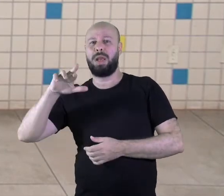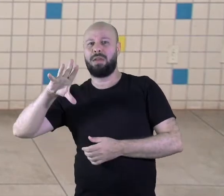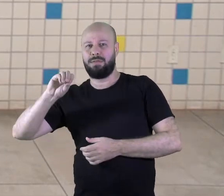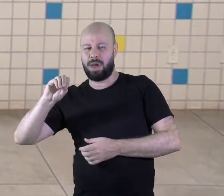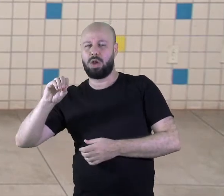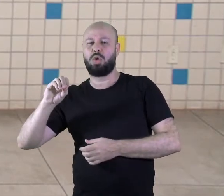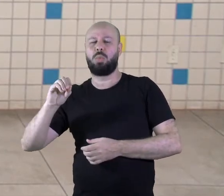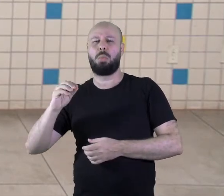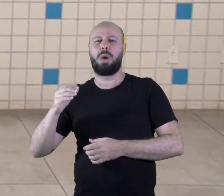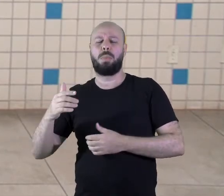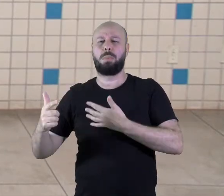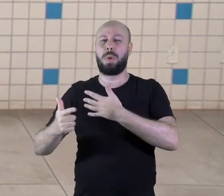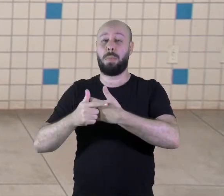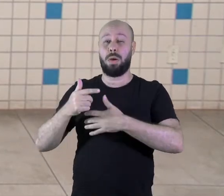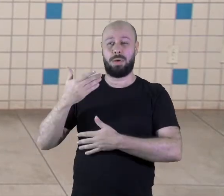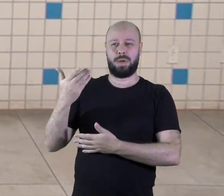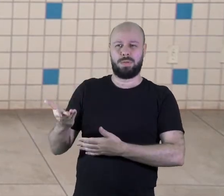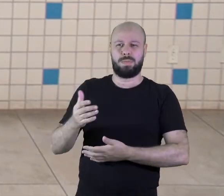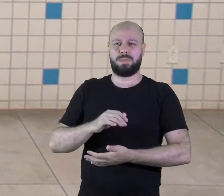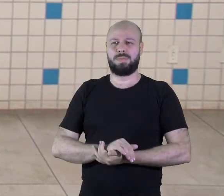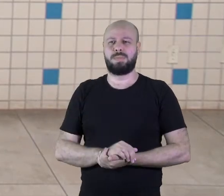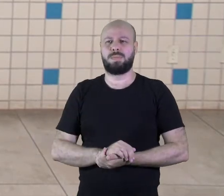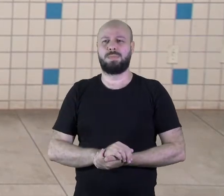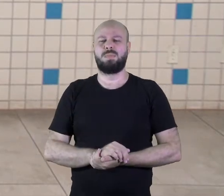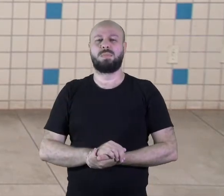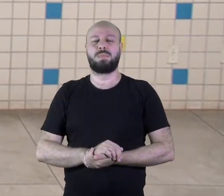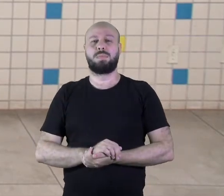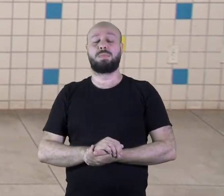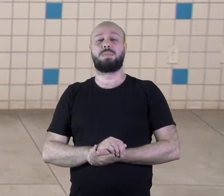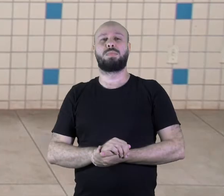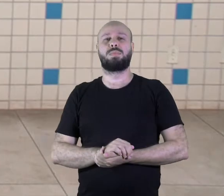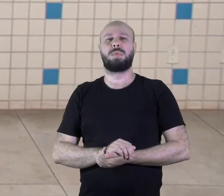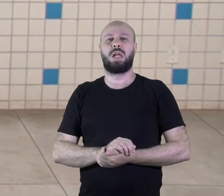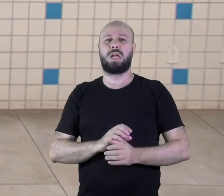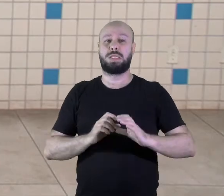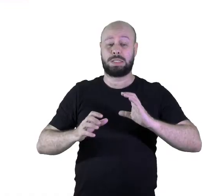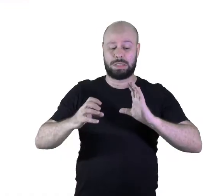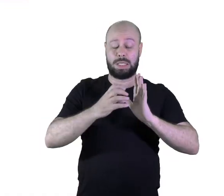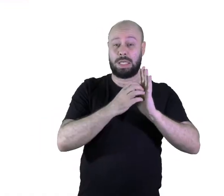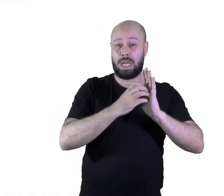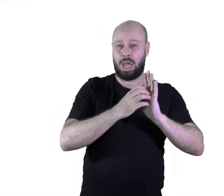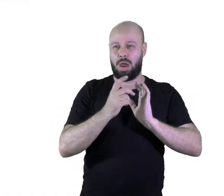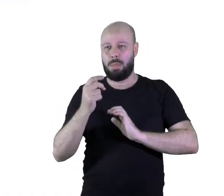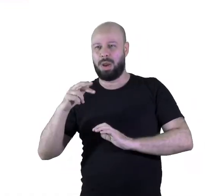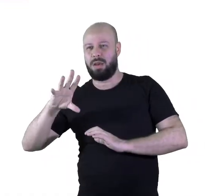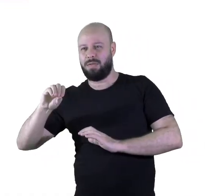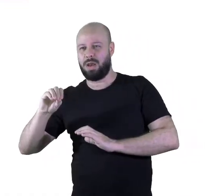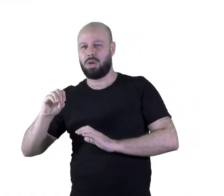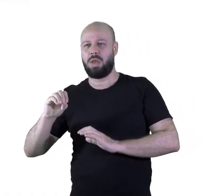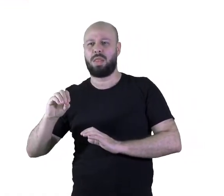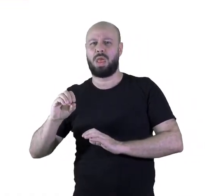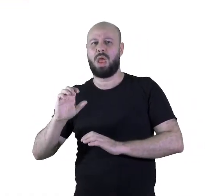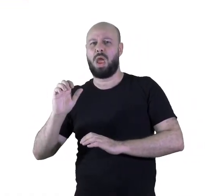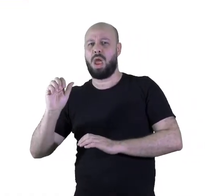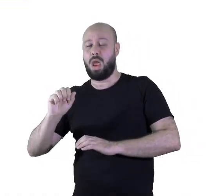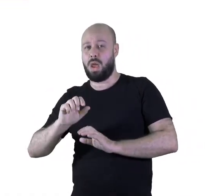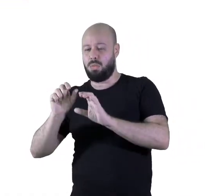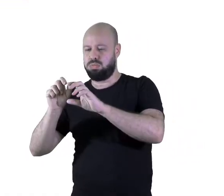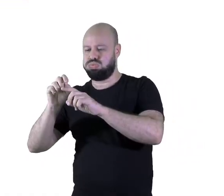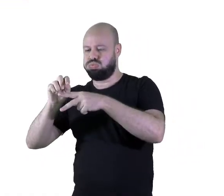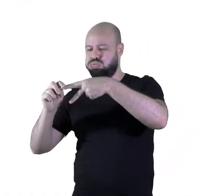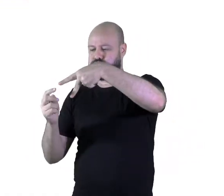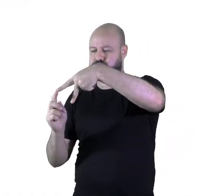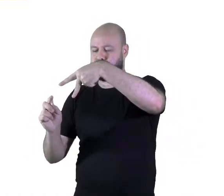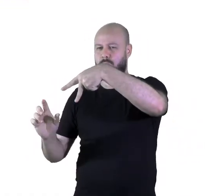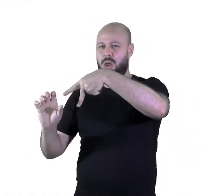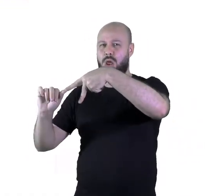não é? Olhem aí, né? O sistema nervoso tem o central e o periférico tem o autônomo e o